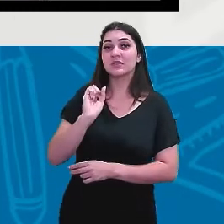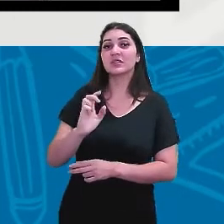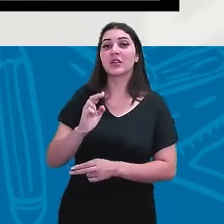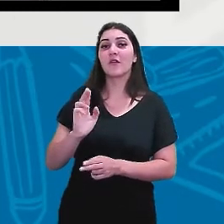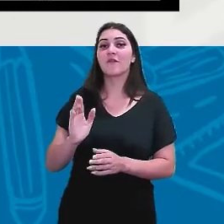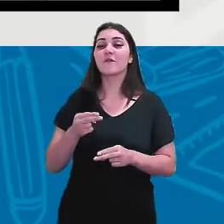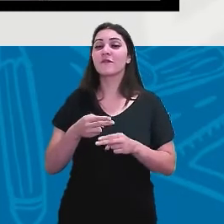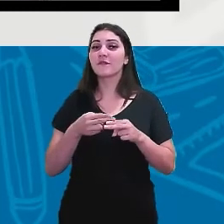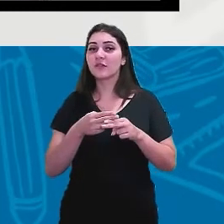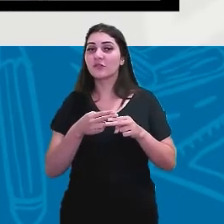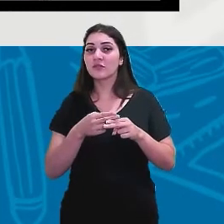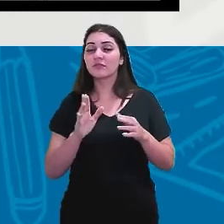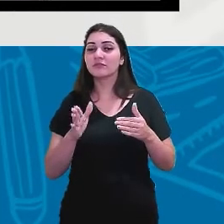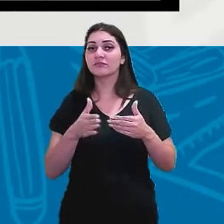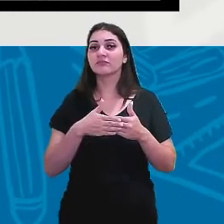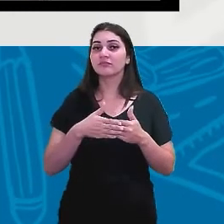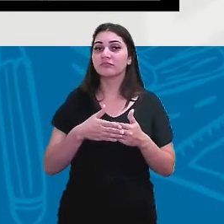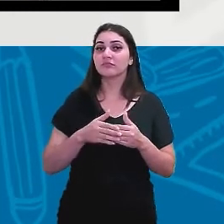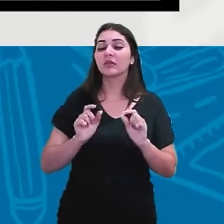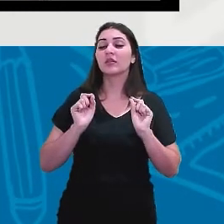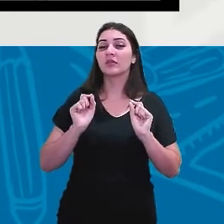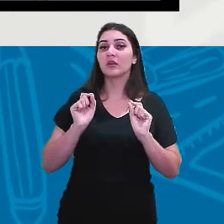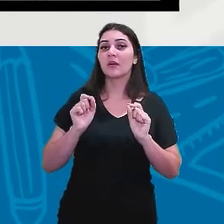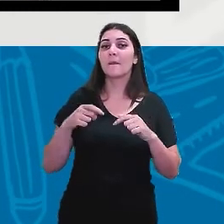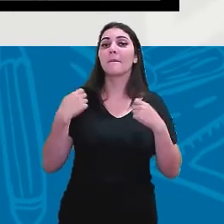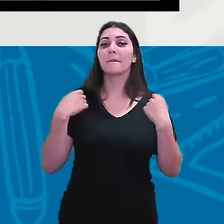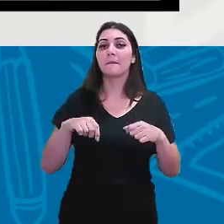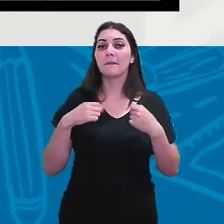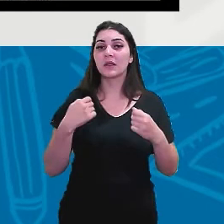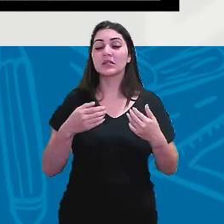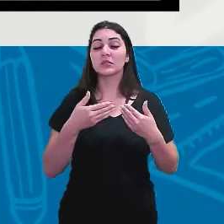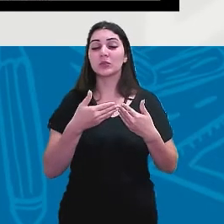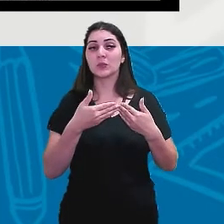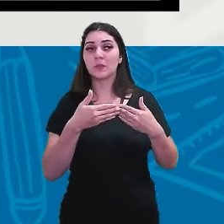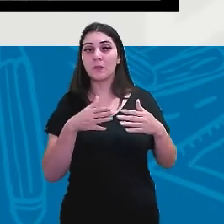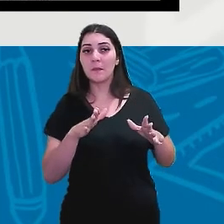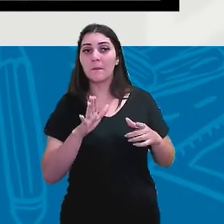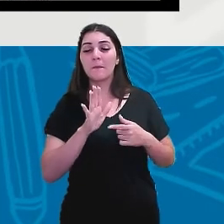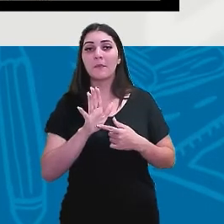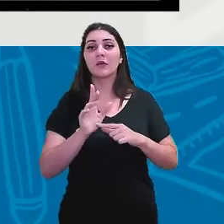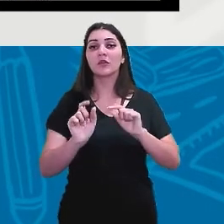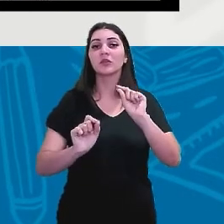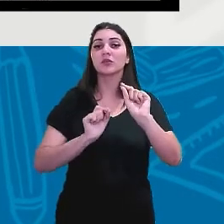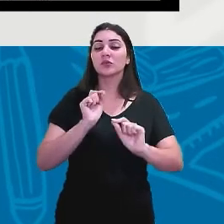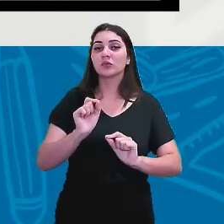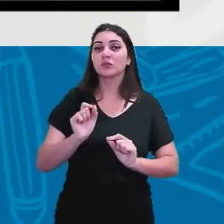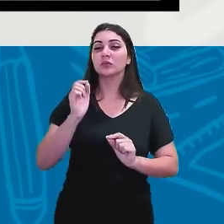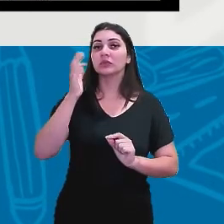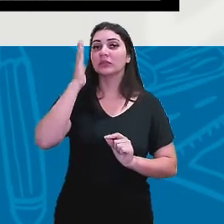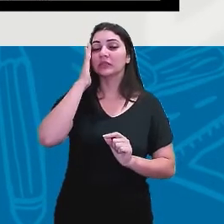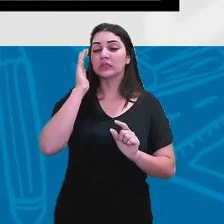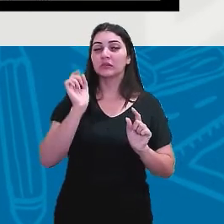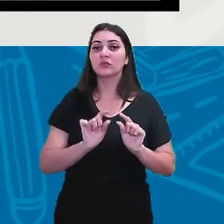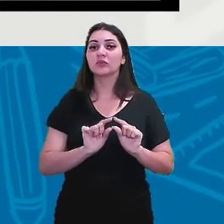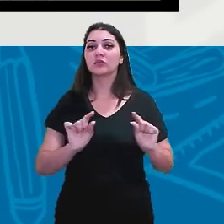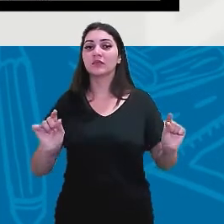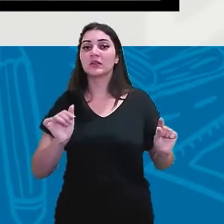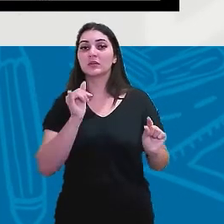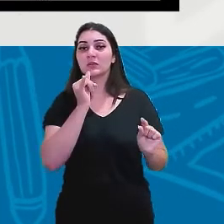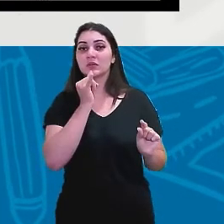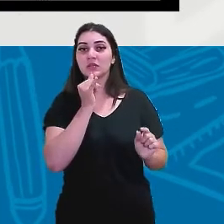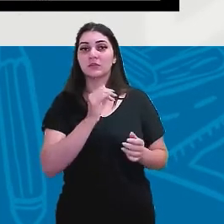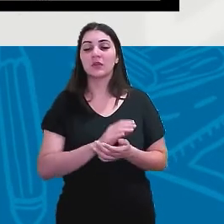preciso o quê? Eu preciso expor de forma de compreensão numa frase. Por